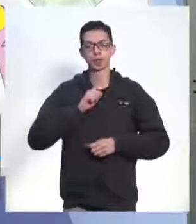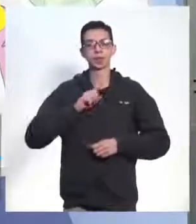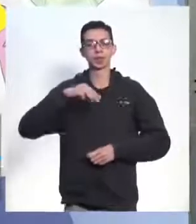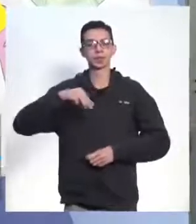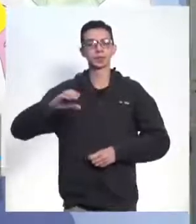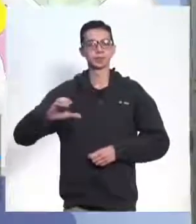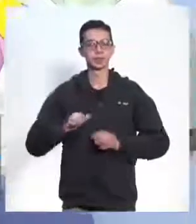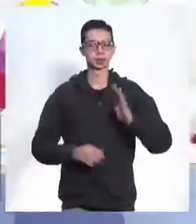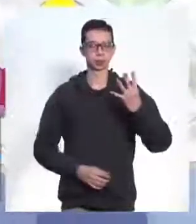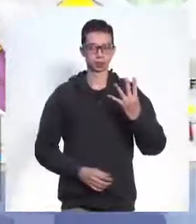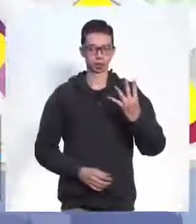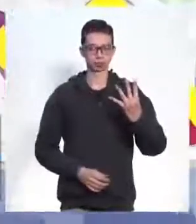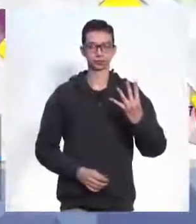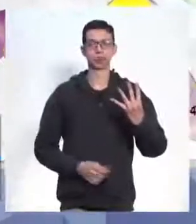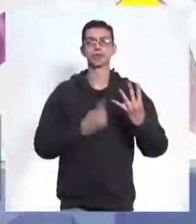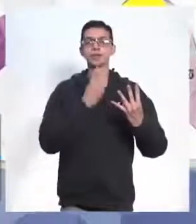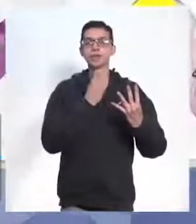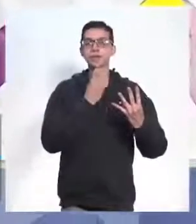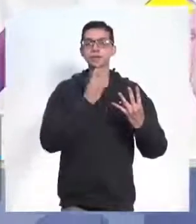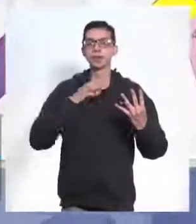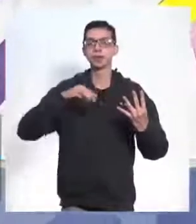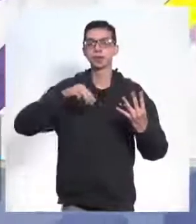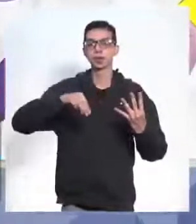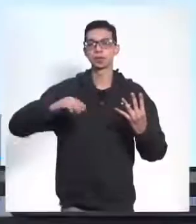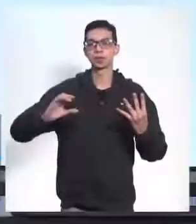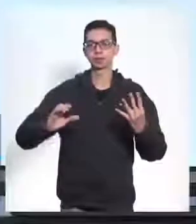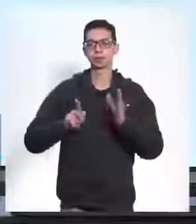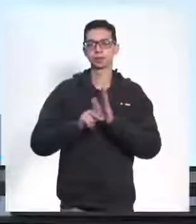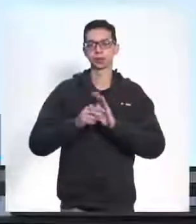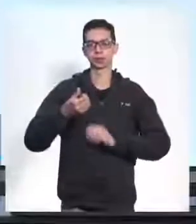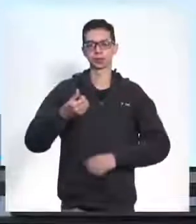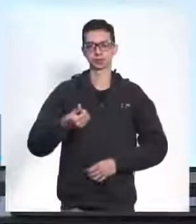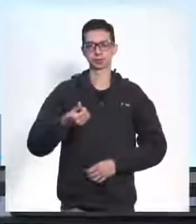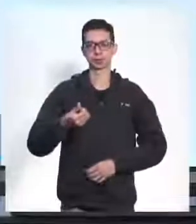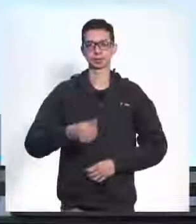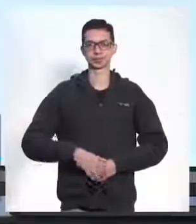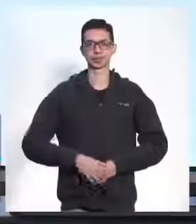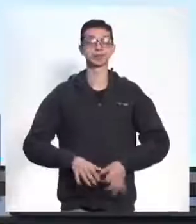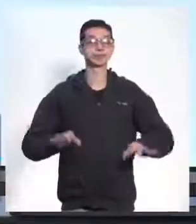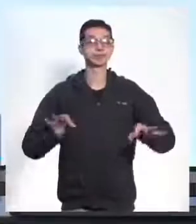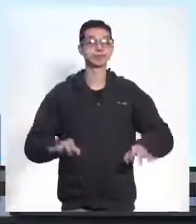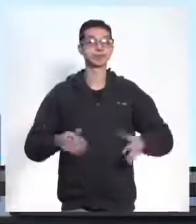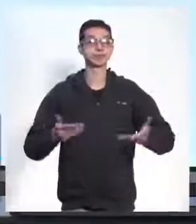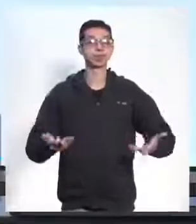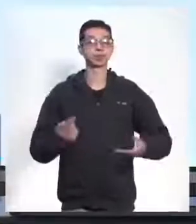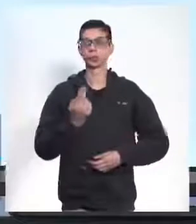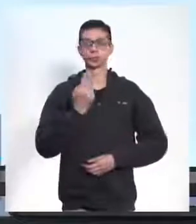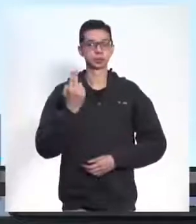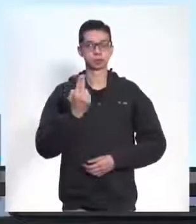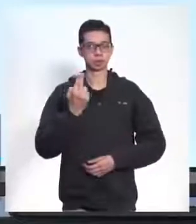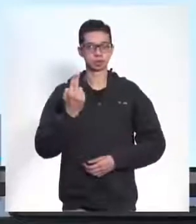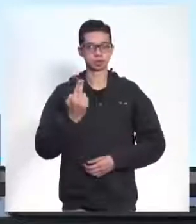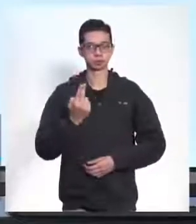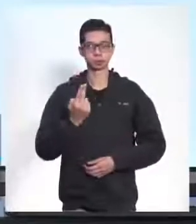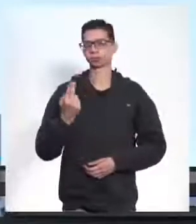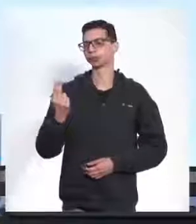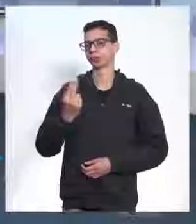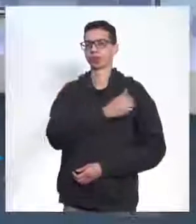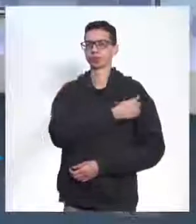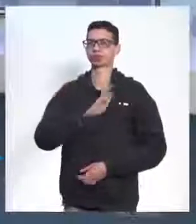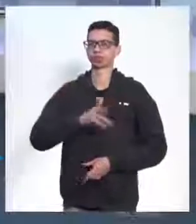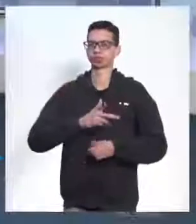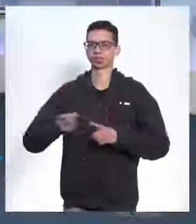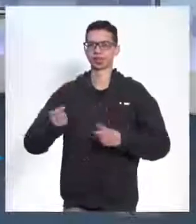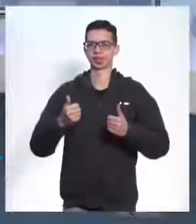os múltiplos de 6. isso aí, né, deu. Então, não deu, né, Ale? Então, eles Não ficaram deu. aqui... Os alunos ganharam nessa. Os